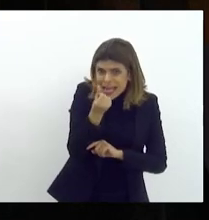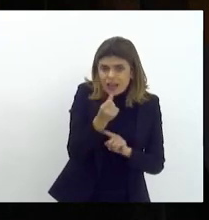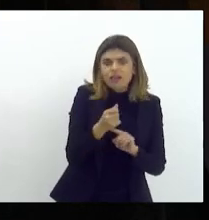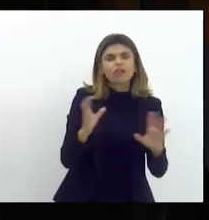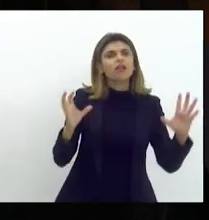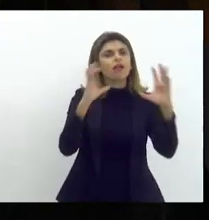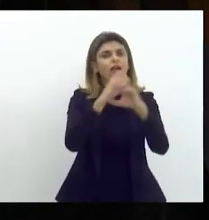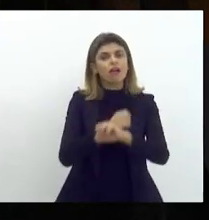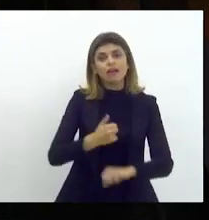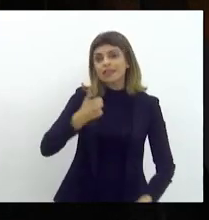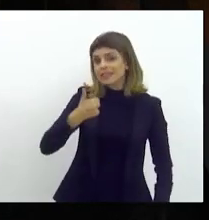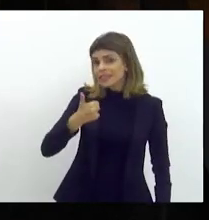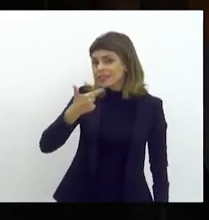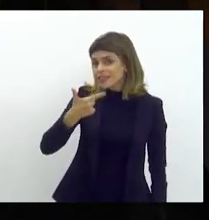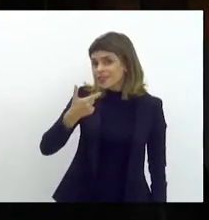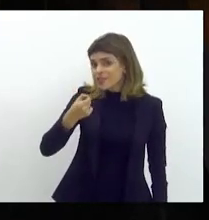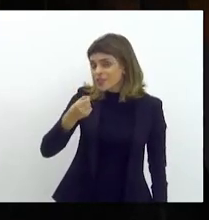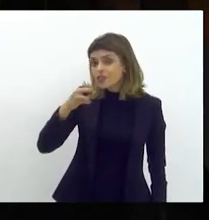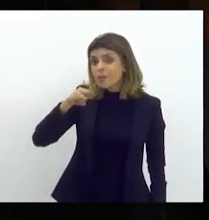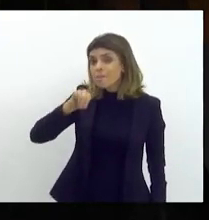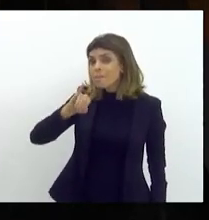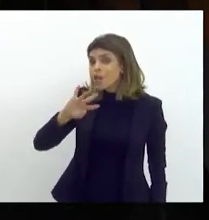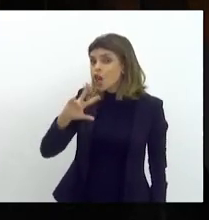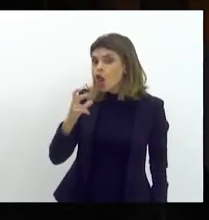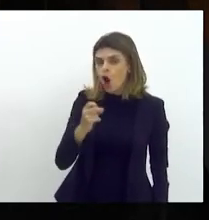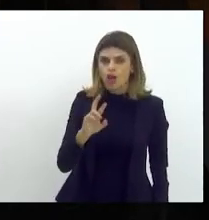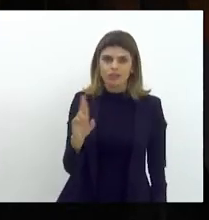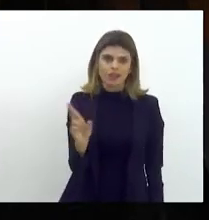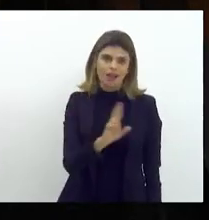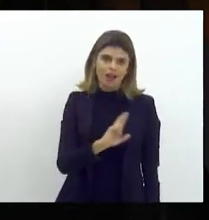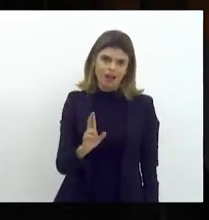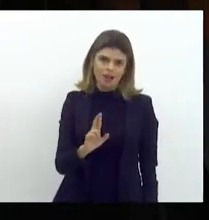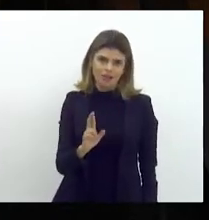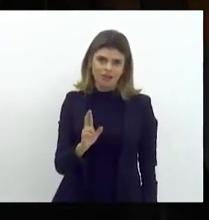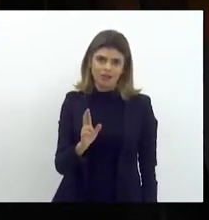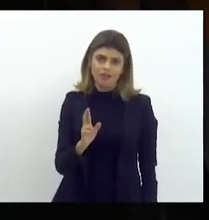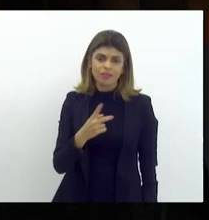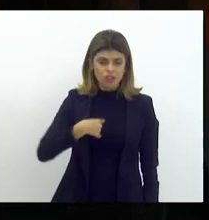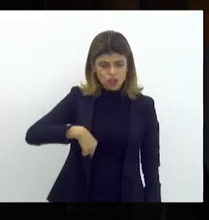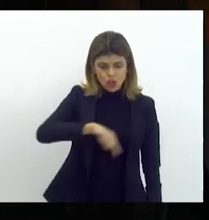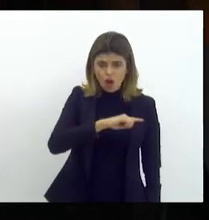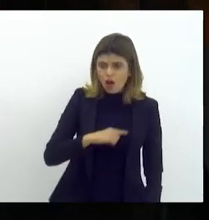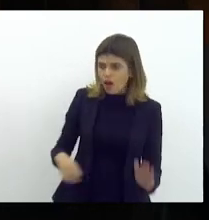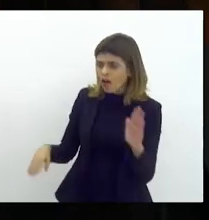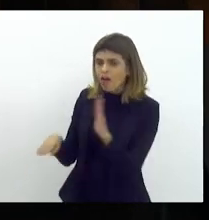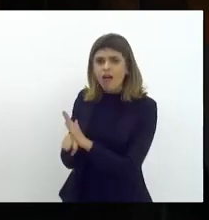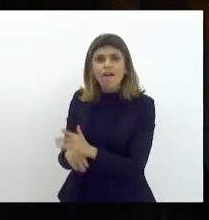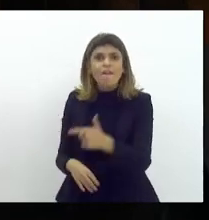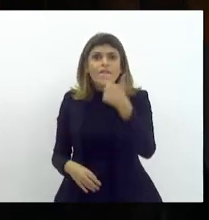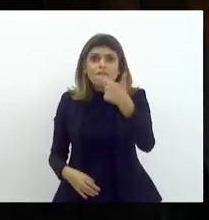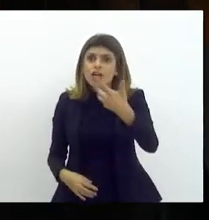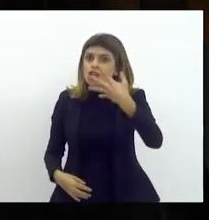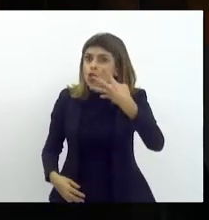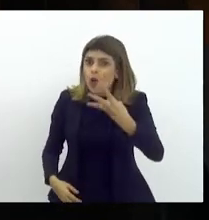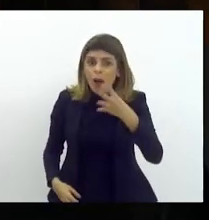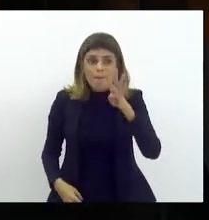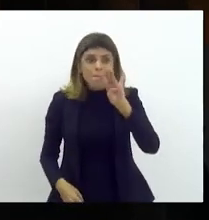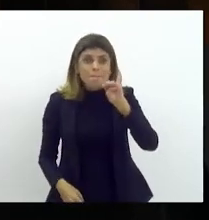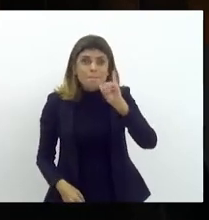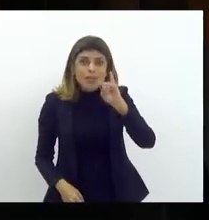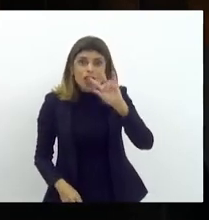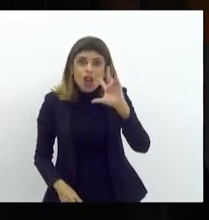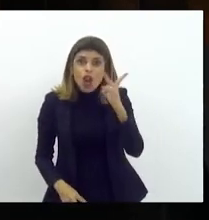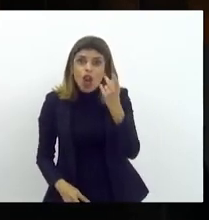120 milhões de reais a gente dá de benefício fiscal 24 bilhões